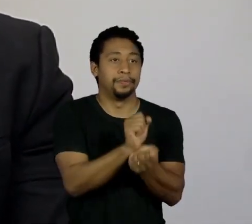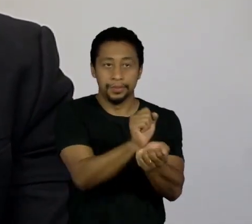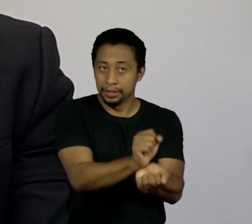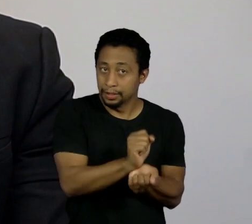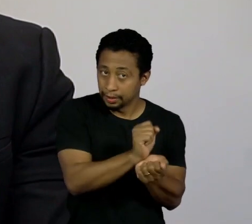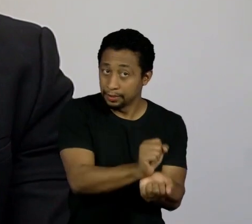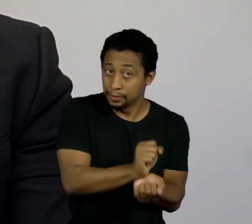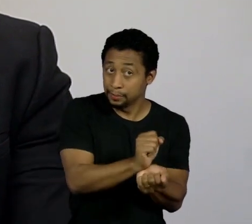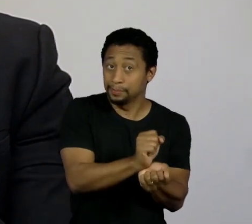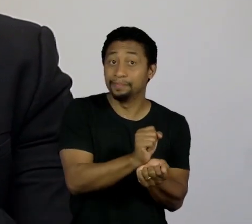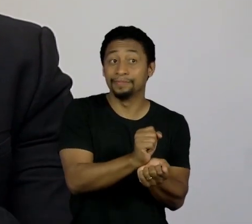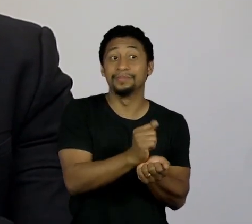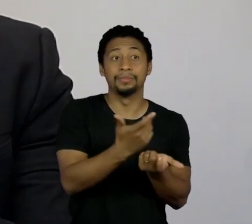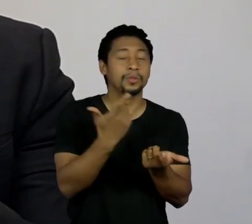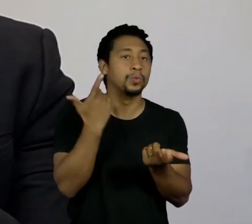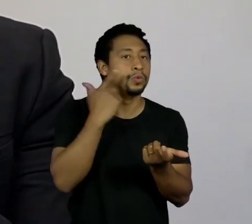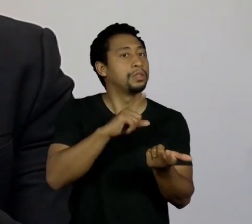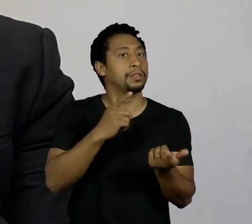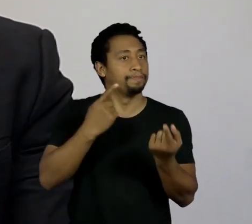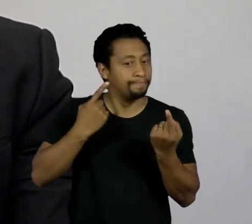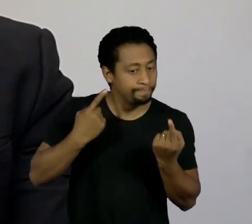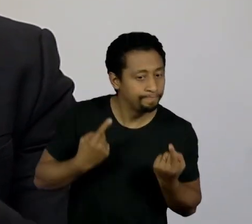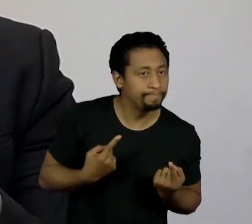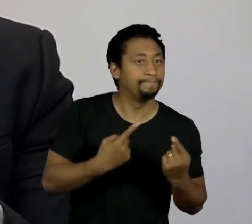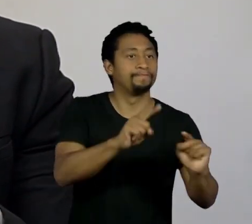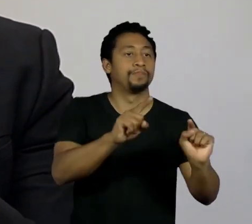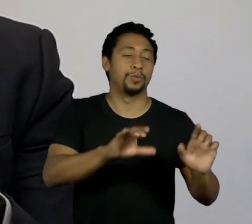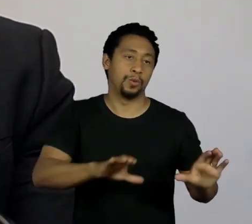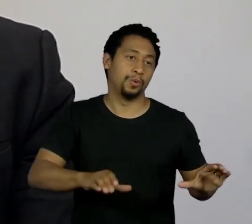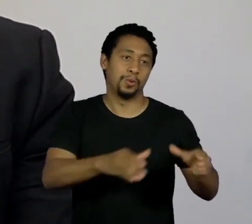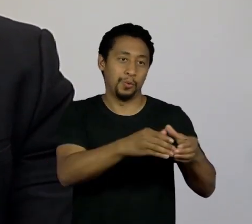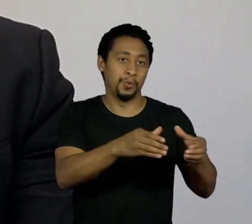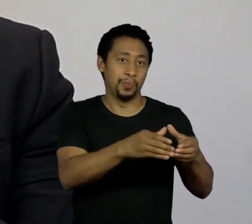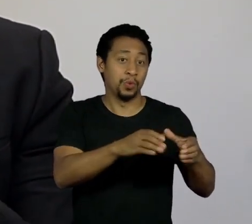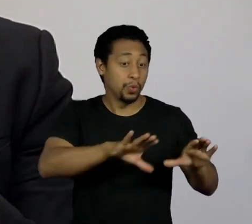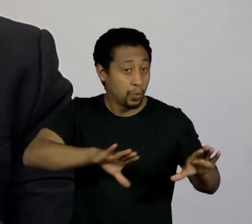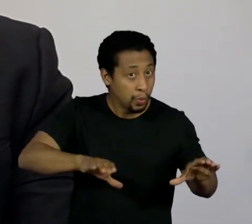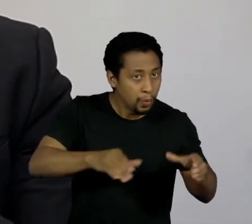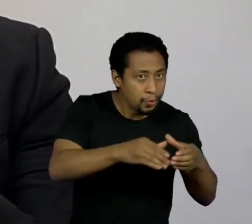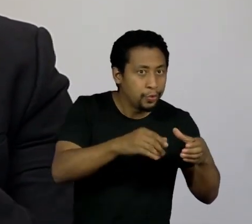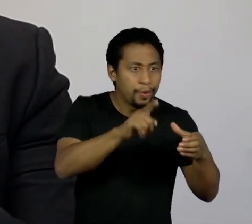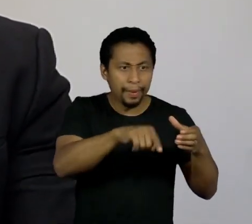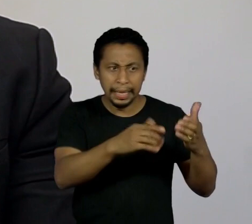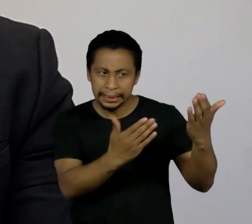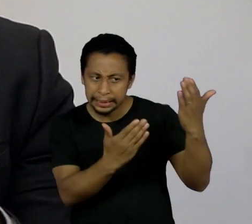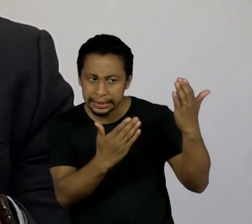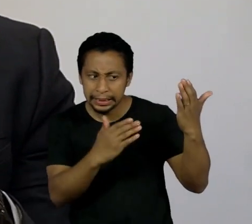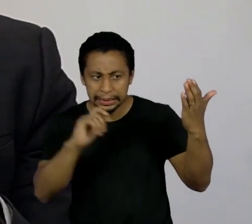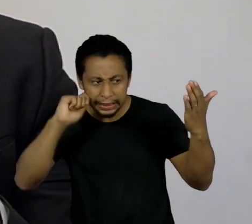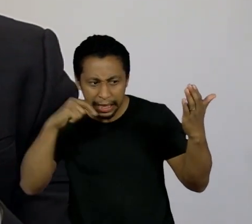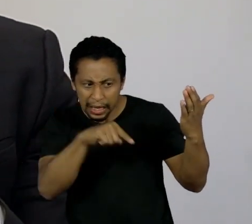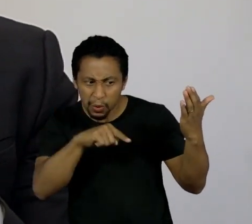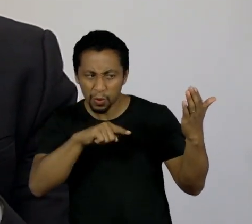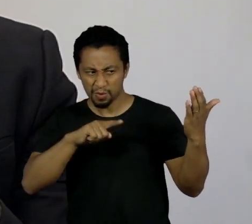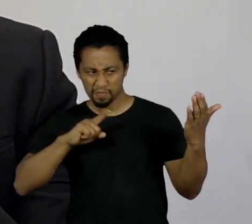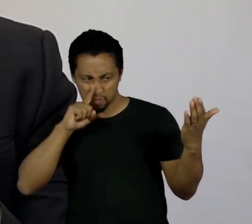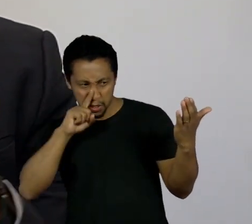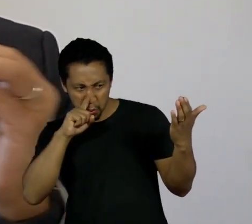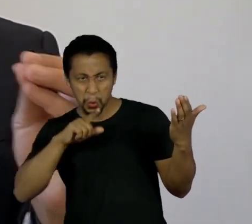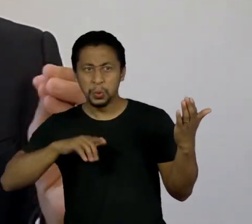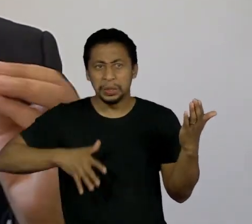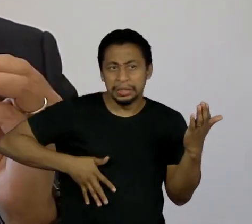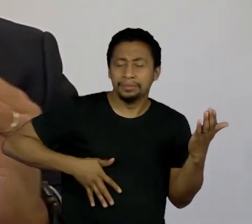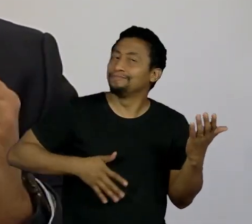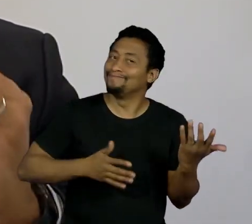poder atacar especificamente alguns grupos que eram considerados como criminosos natos, pessoas mais pobres, pessoas negras. Isso está como uma